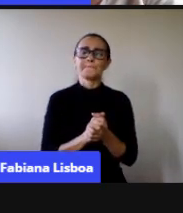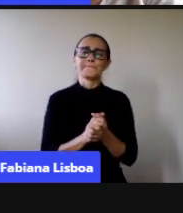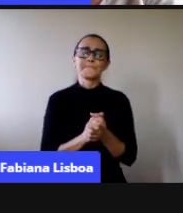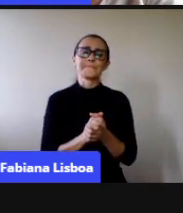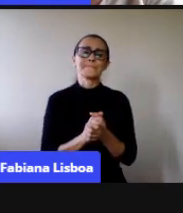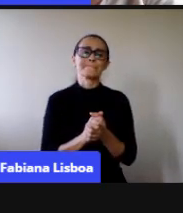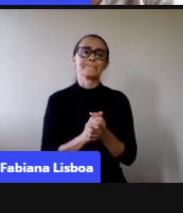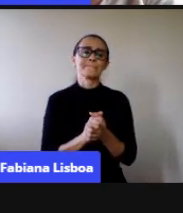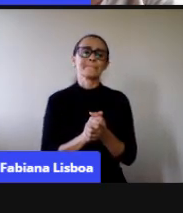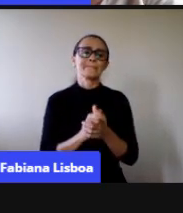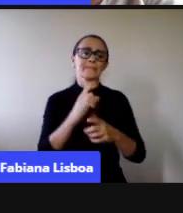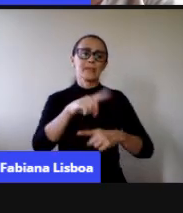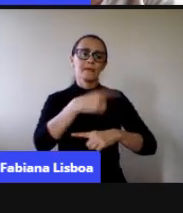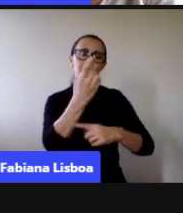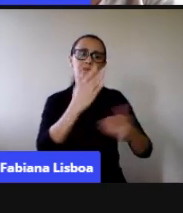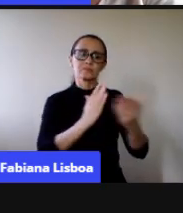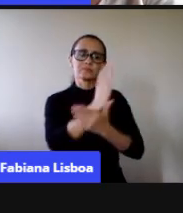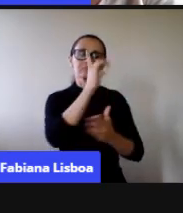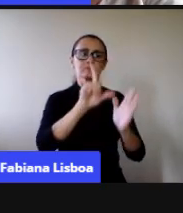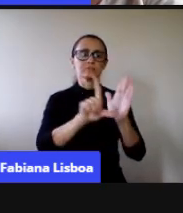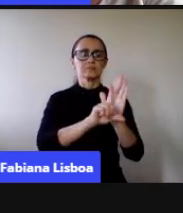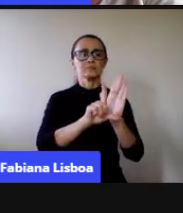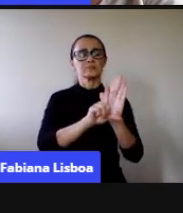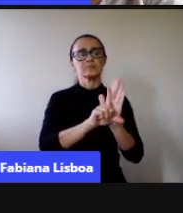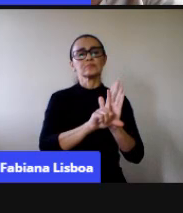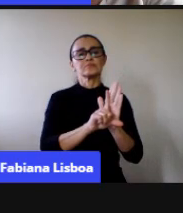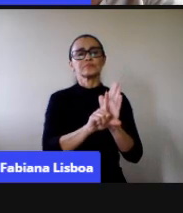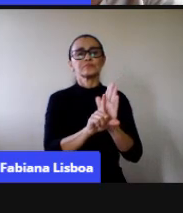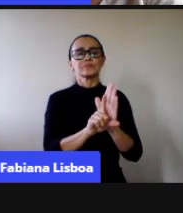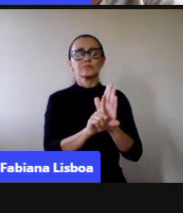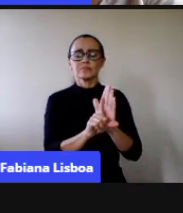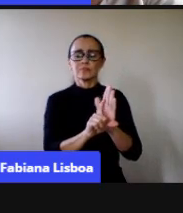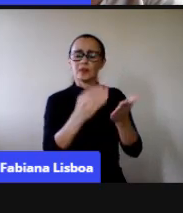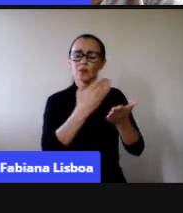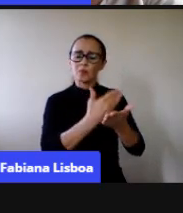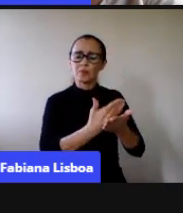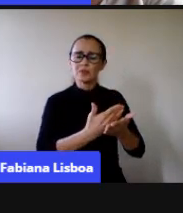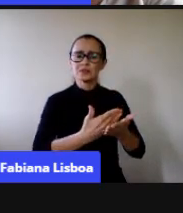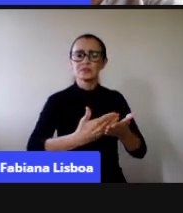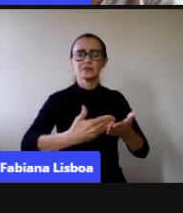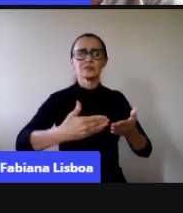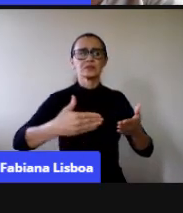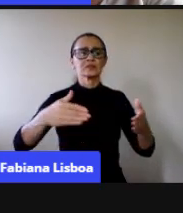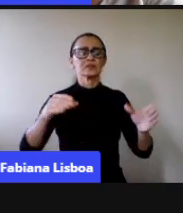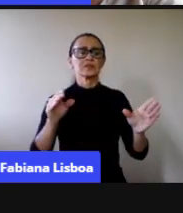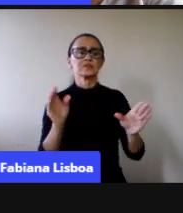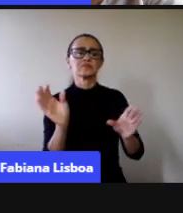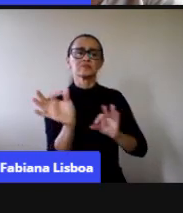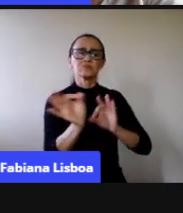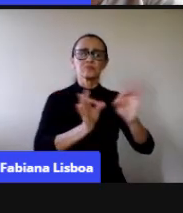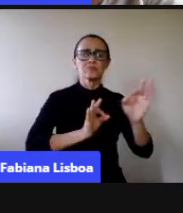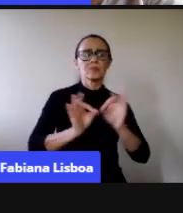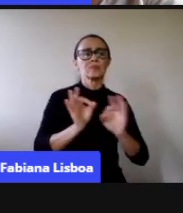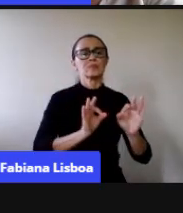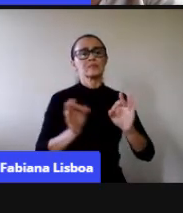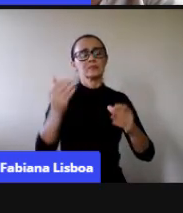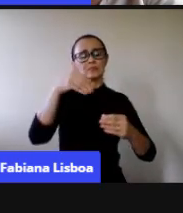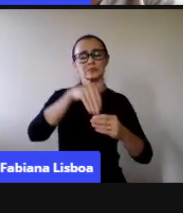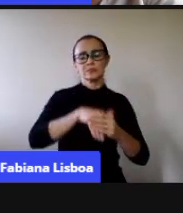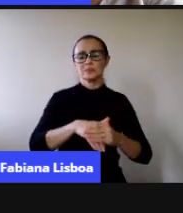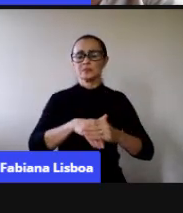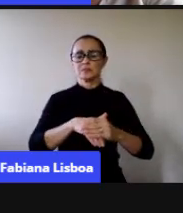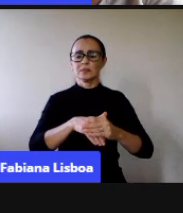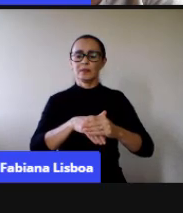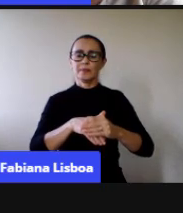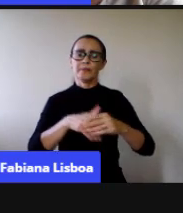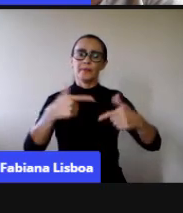a sanção dessas leis, né, elas começam a fazer parte de um conjunto de dispositivos políticos e educacionais no